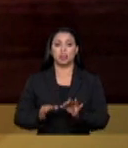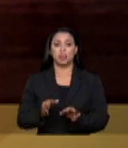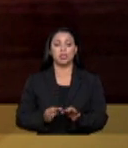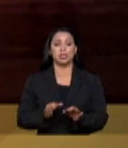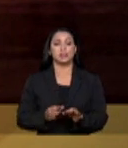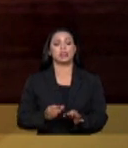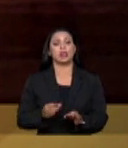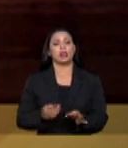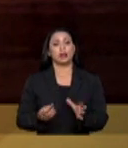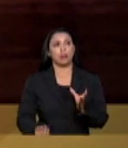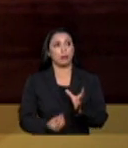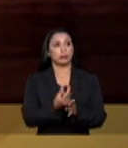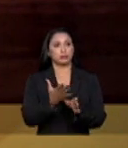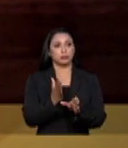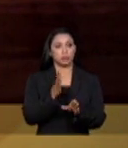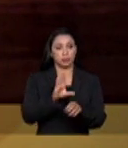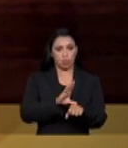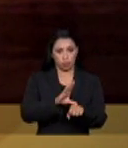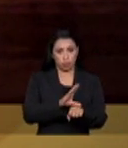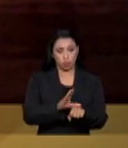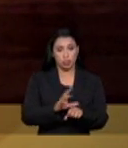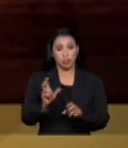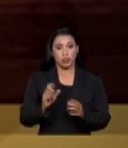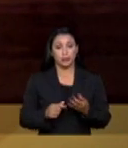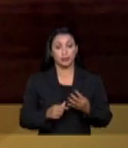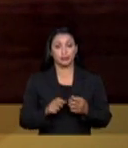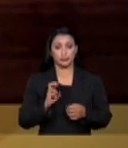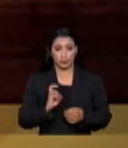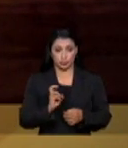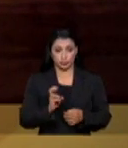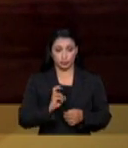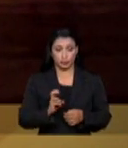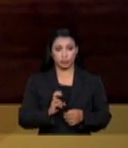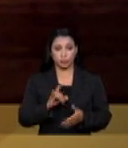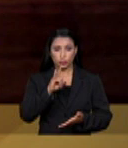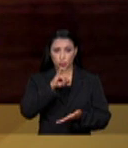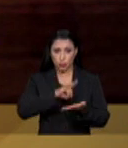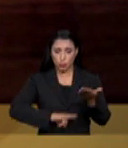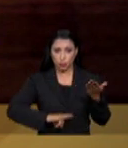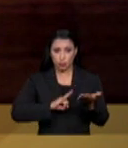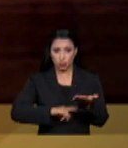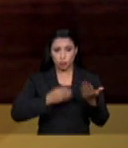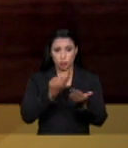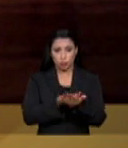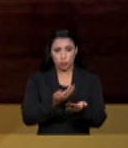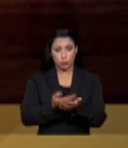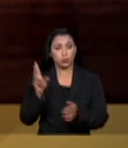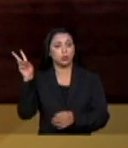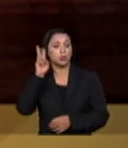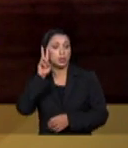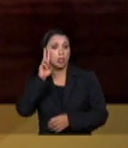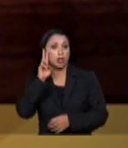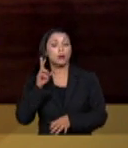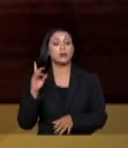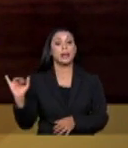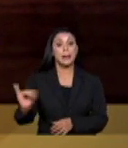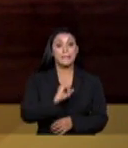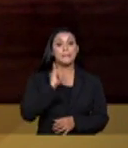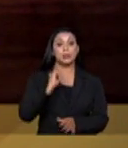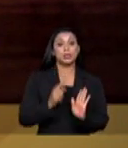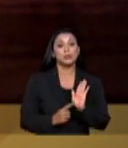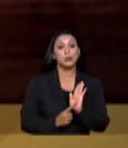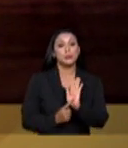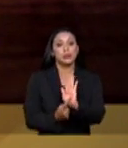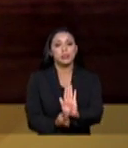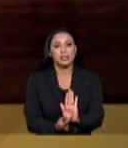data da programação da Conceição pinto o laudo antropológico elemento fundamental para a